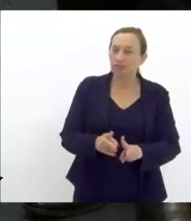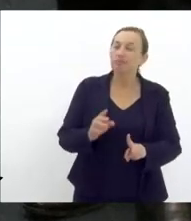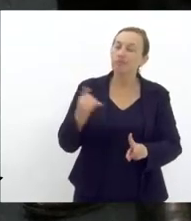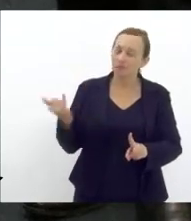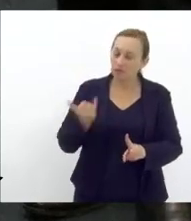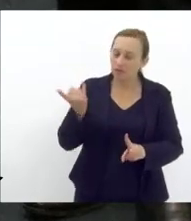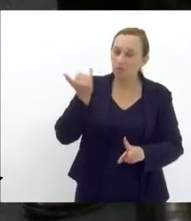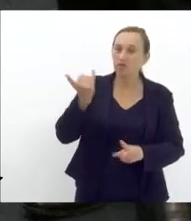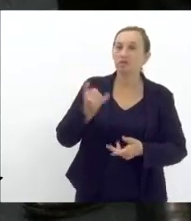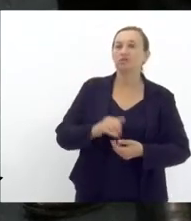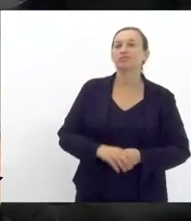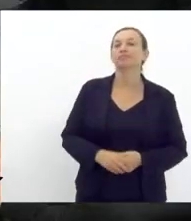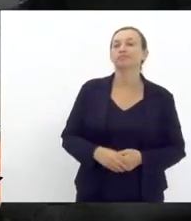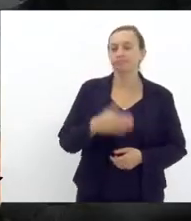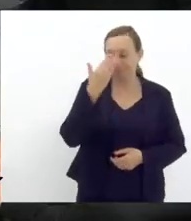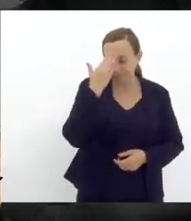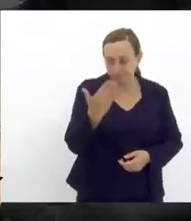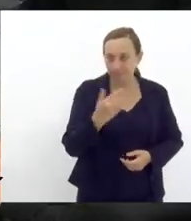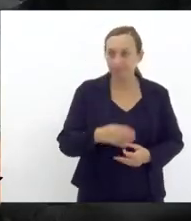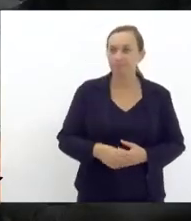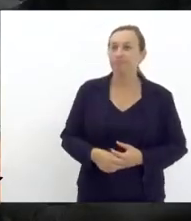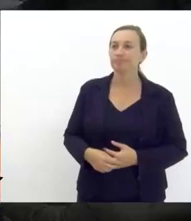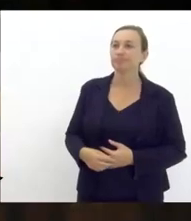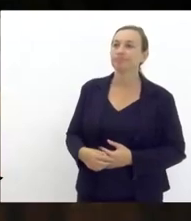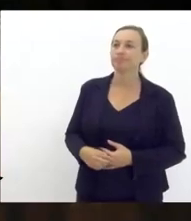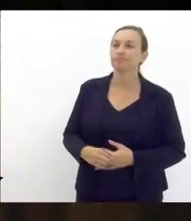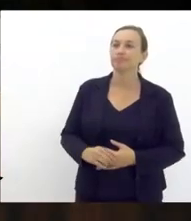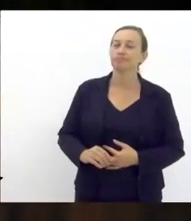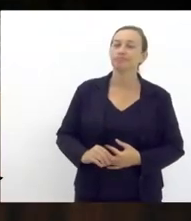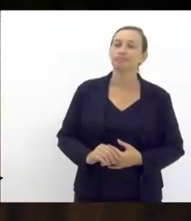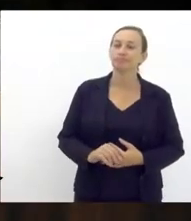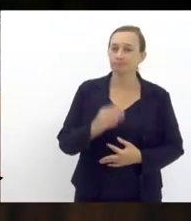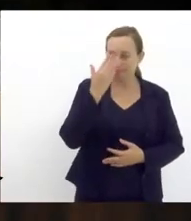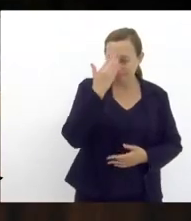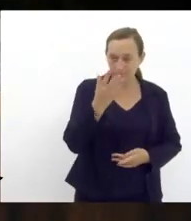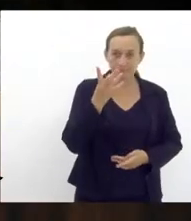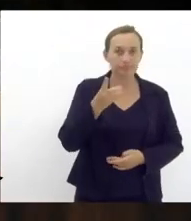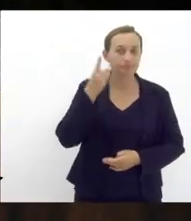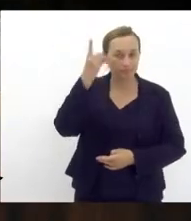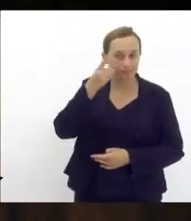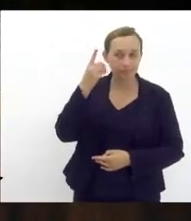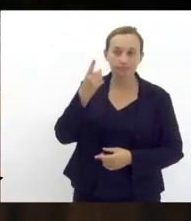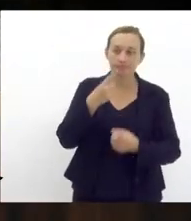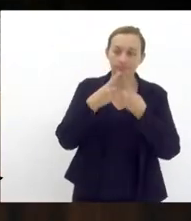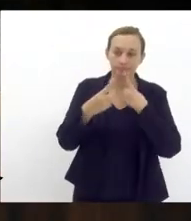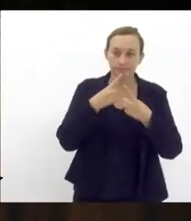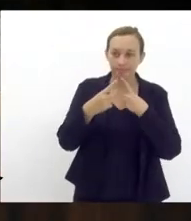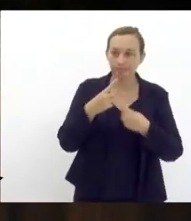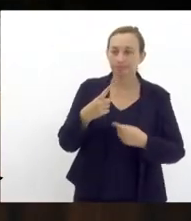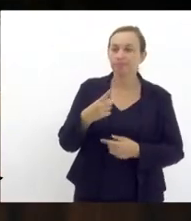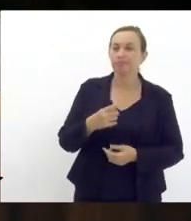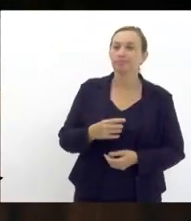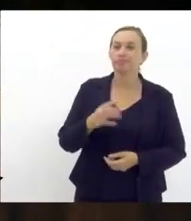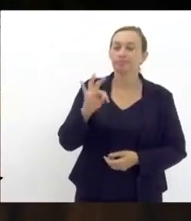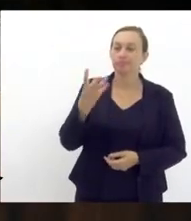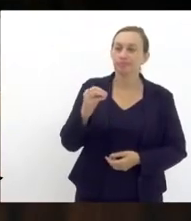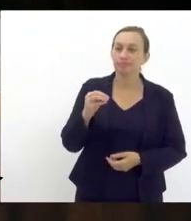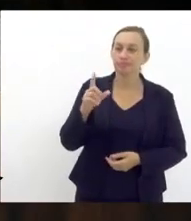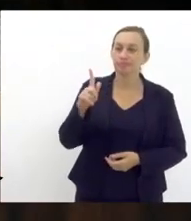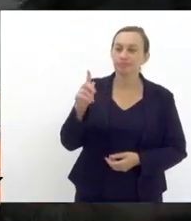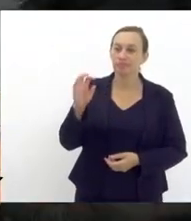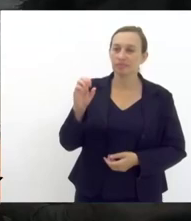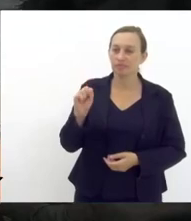extrema relevância Obrigado Deputado para discutir o autor do projeto Tiago